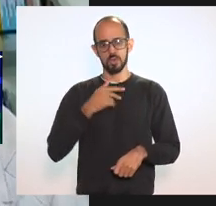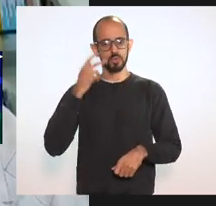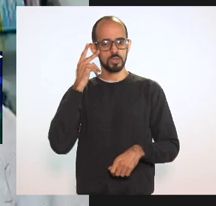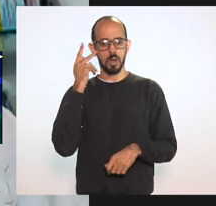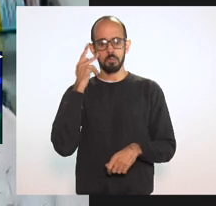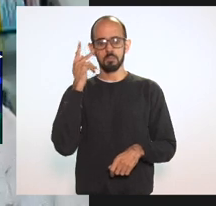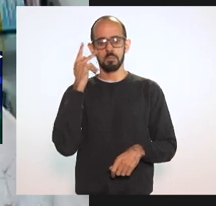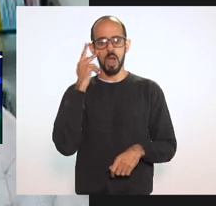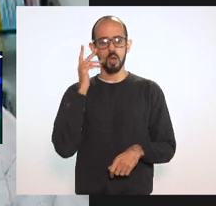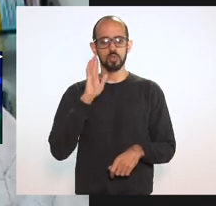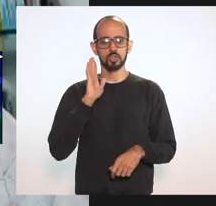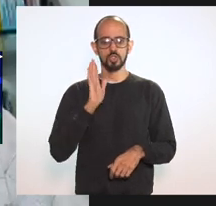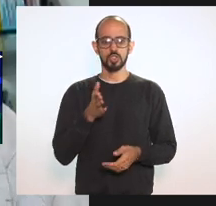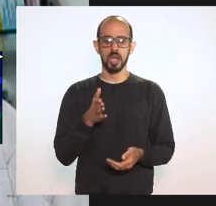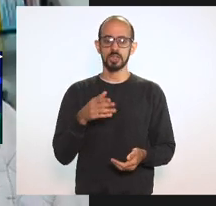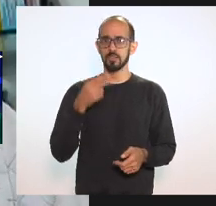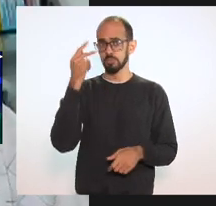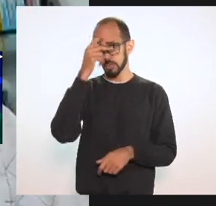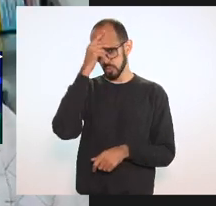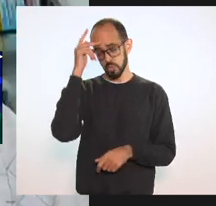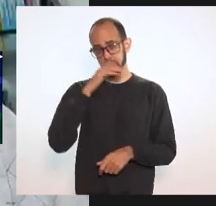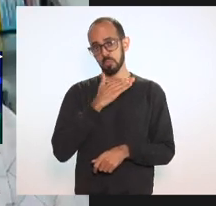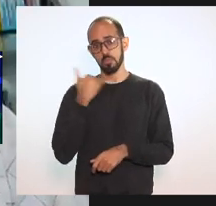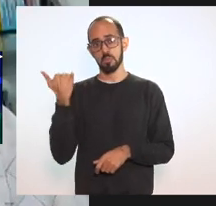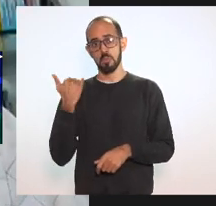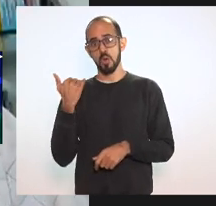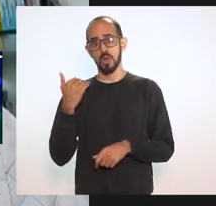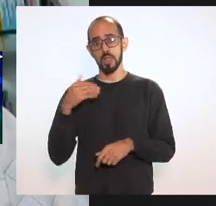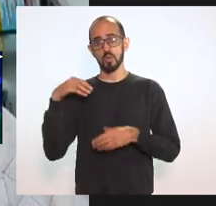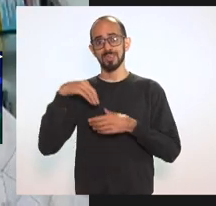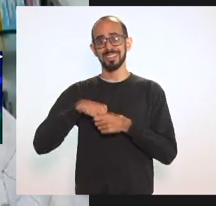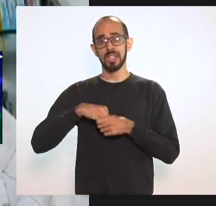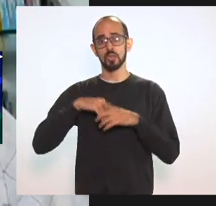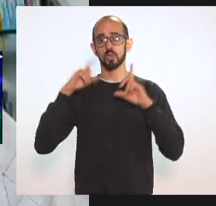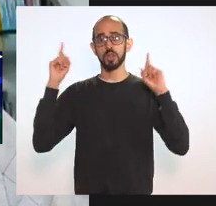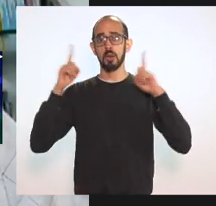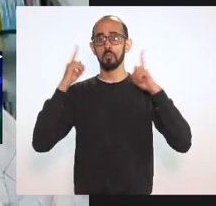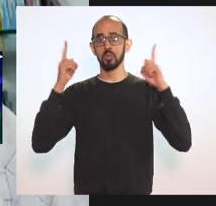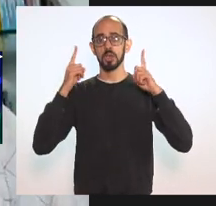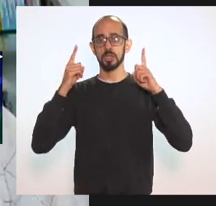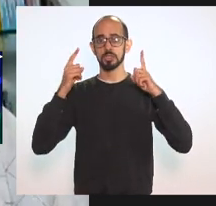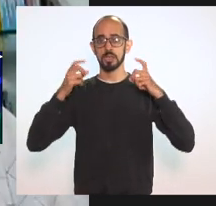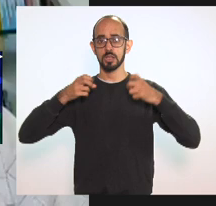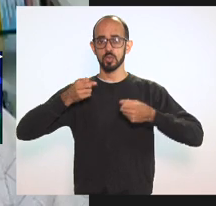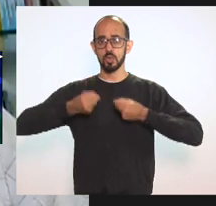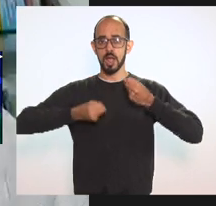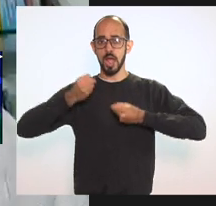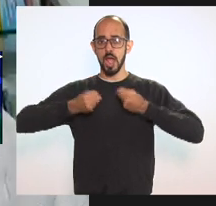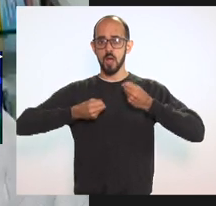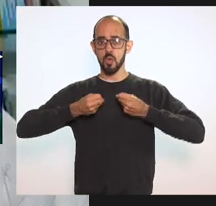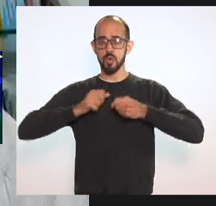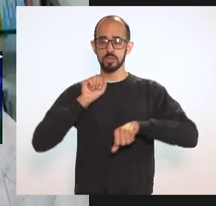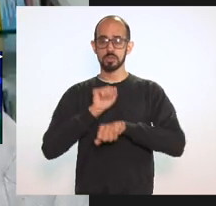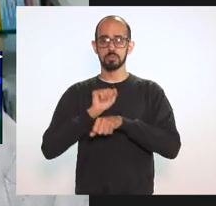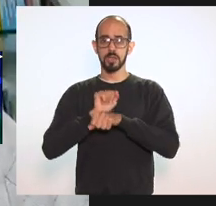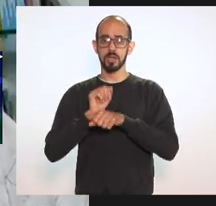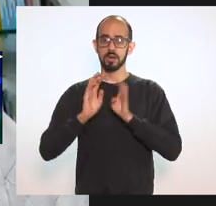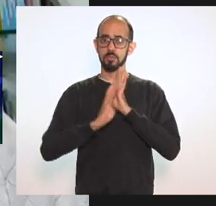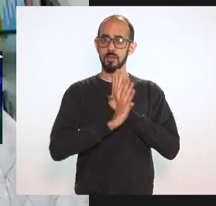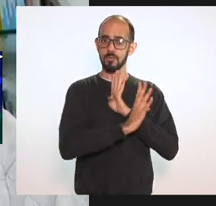já temos pessoas inclusive morrendo em abundâncias morrendo o ADN